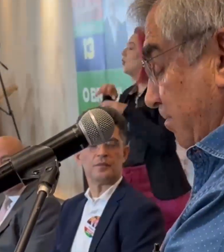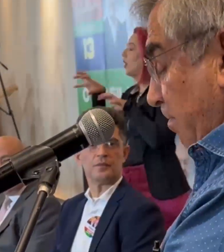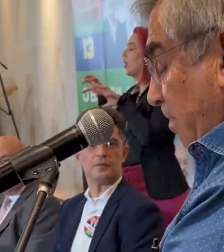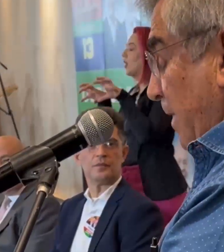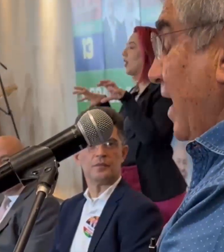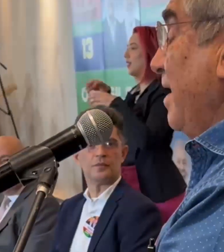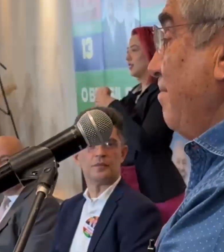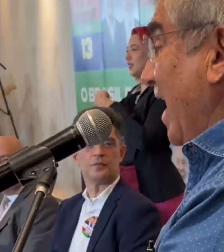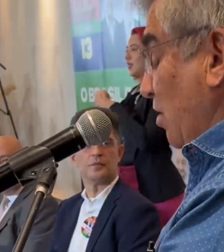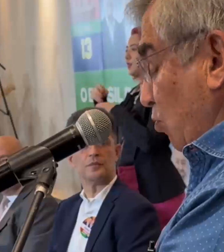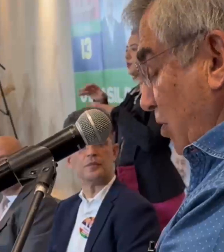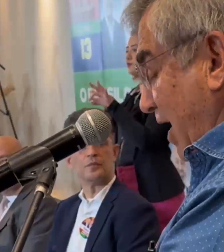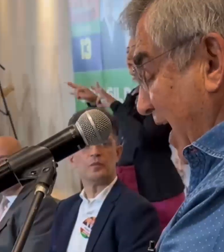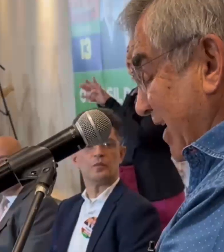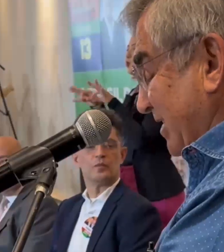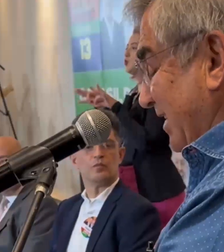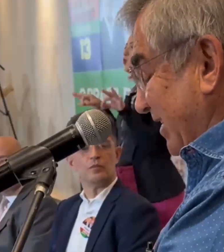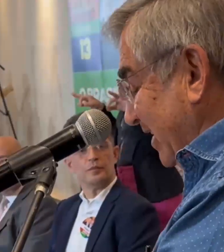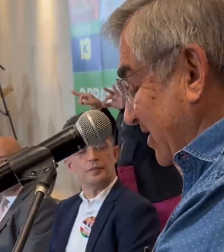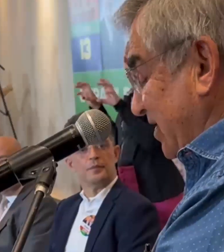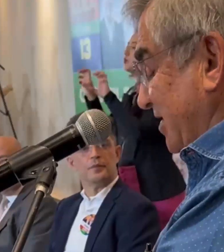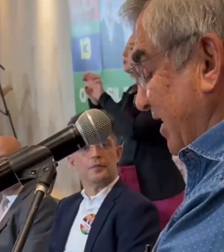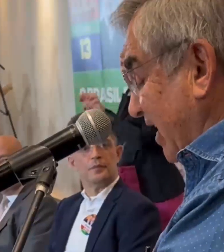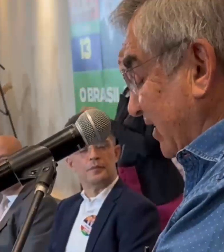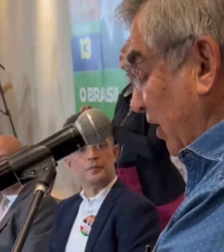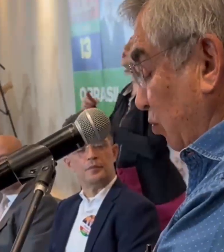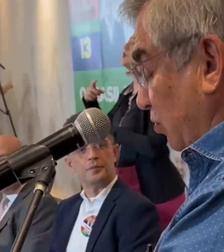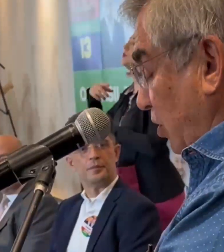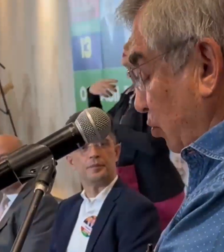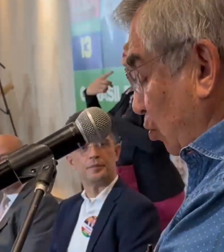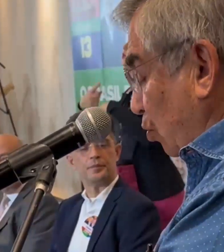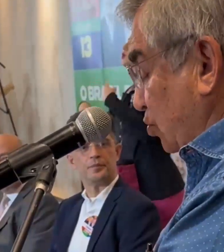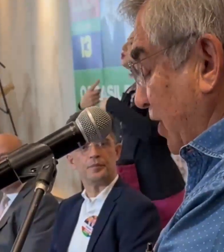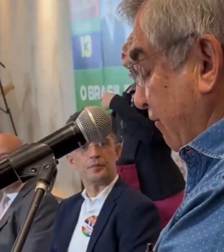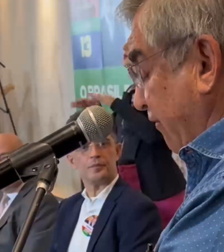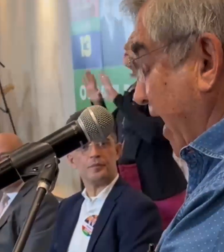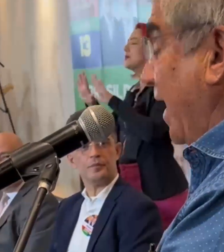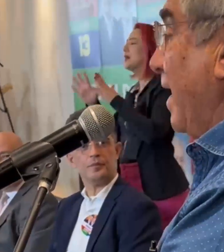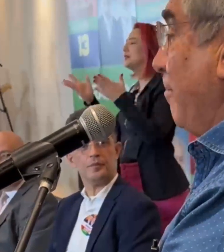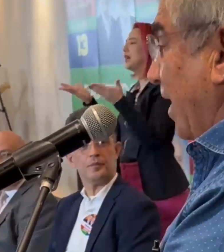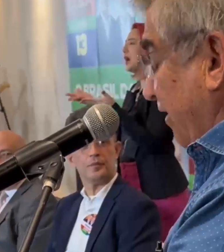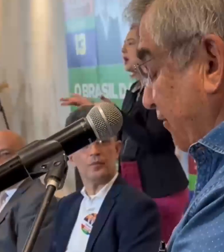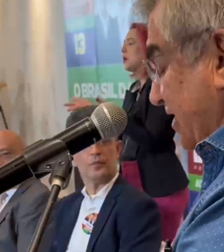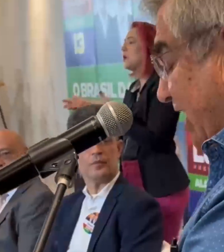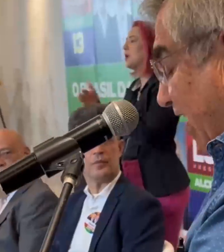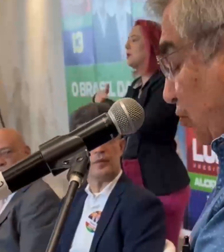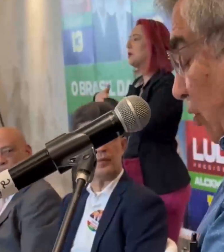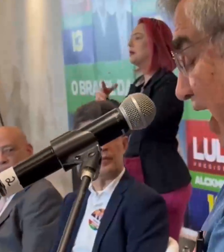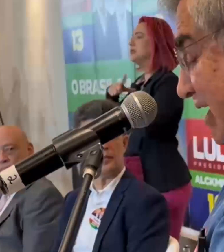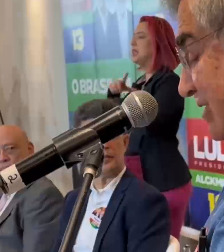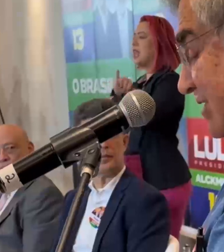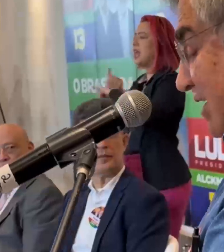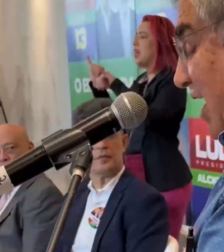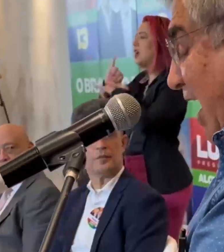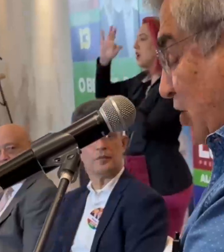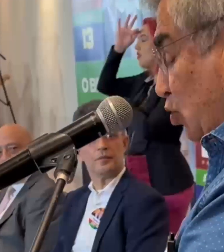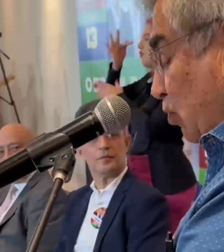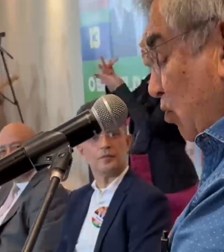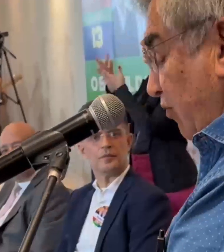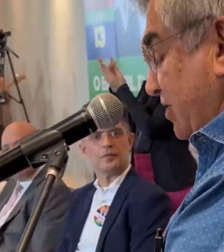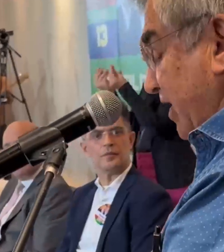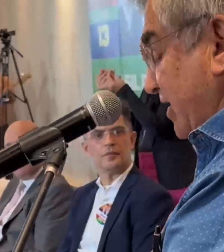públicas e-mail a este triste escândalo do uso da fé para fins eleitorais